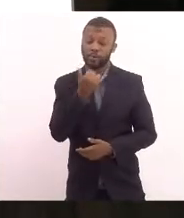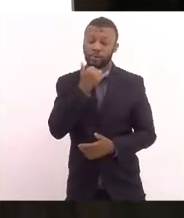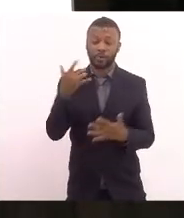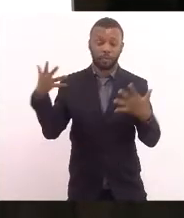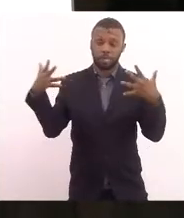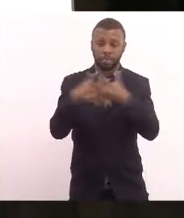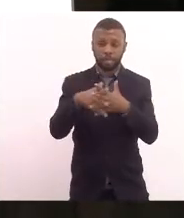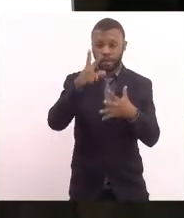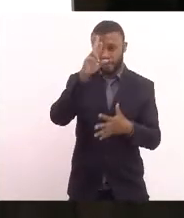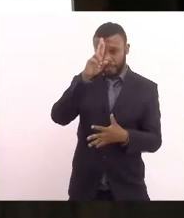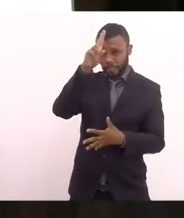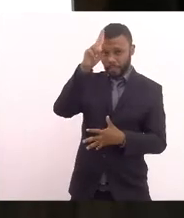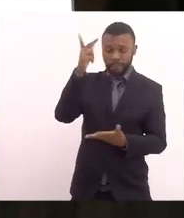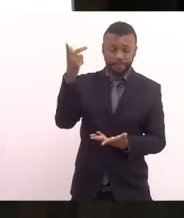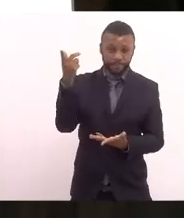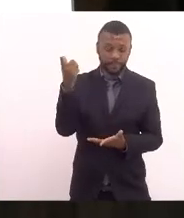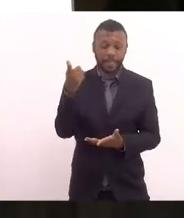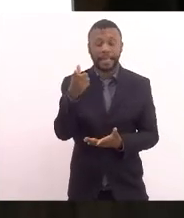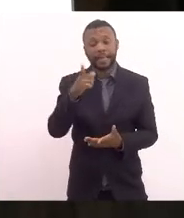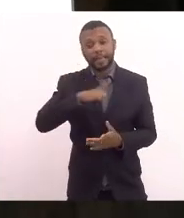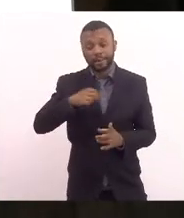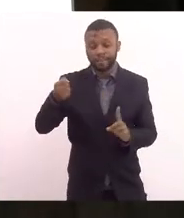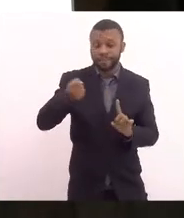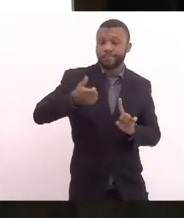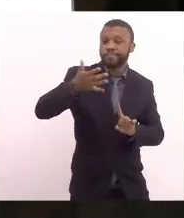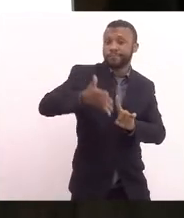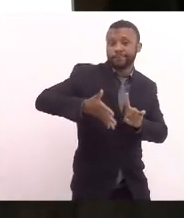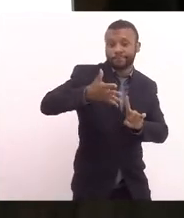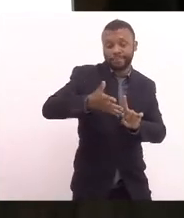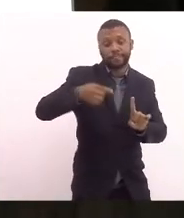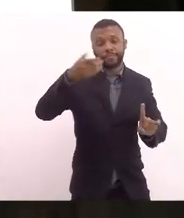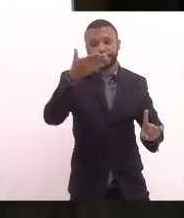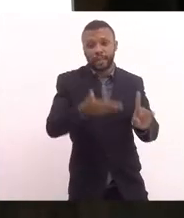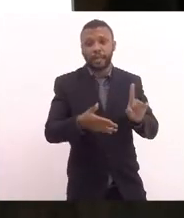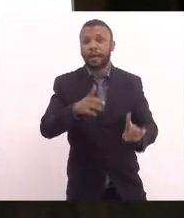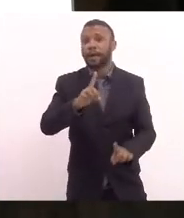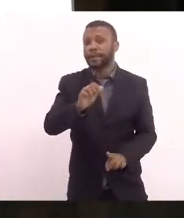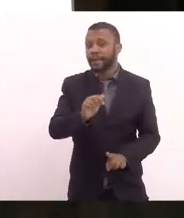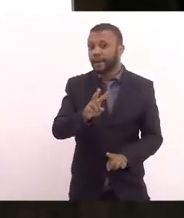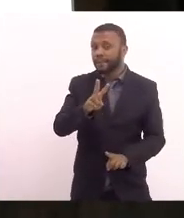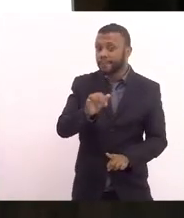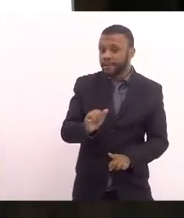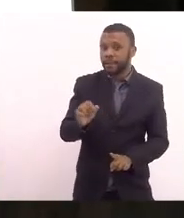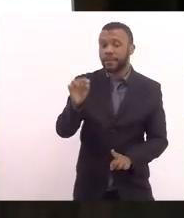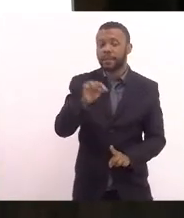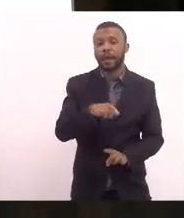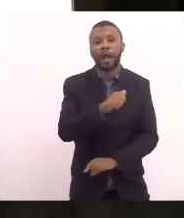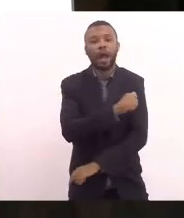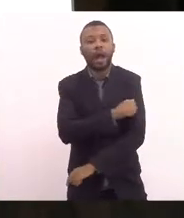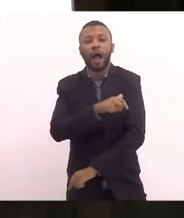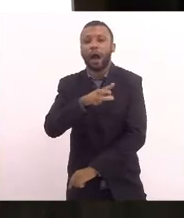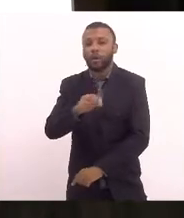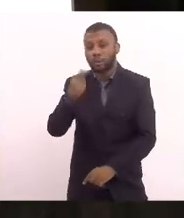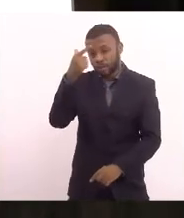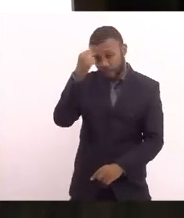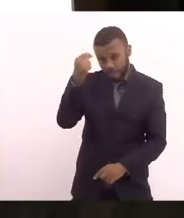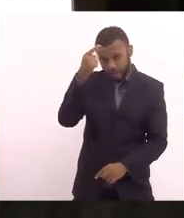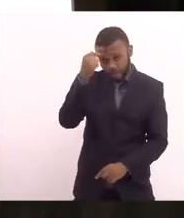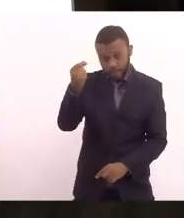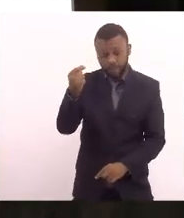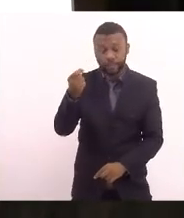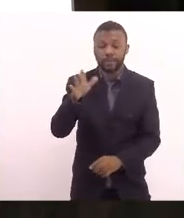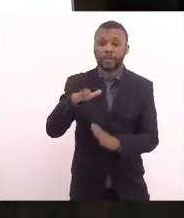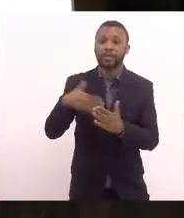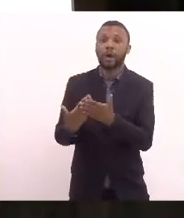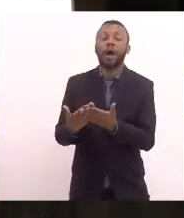aqui. Ainda estão nas falas, eu passo imediatamente a palavra ao Davi, estudante de graduação da Escola de